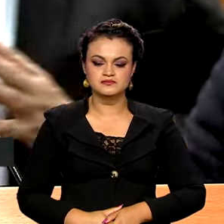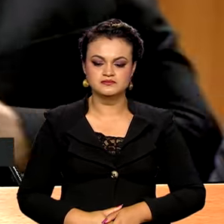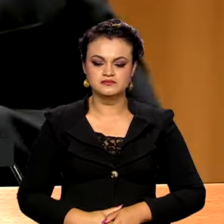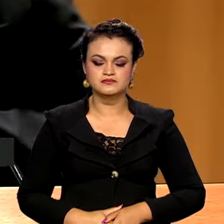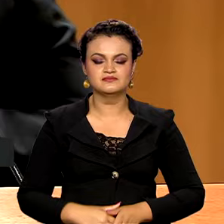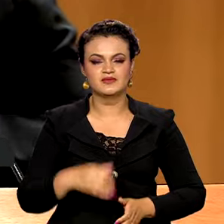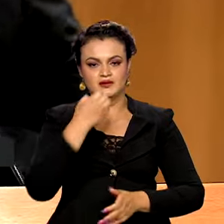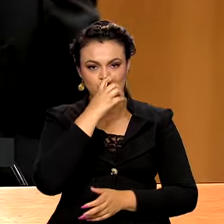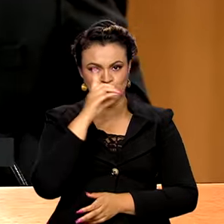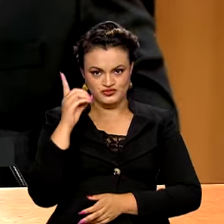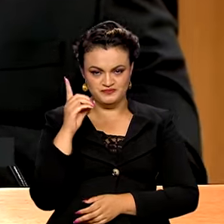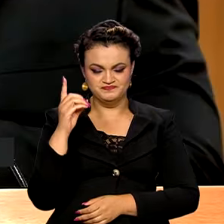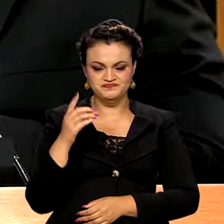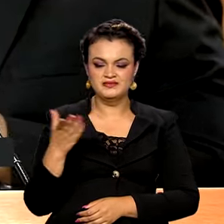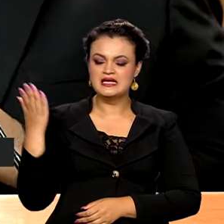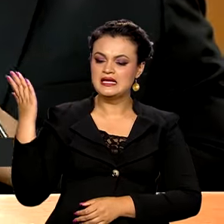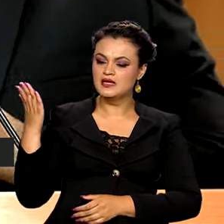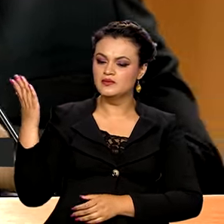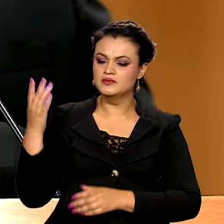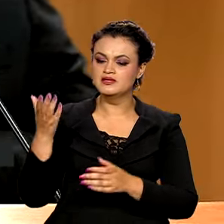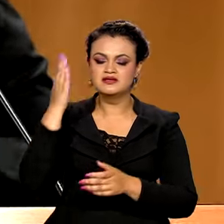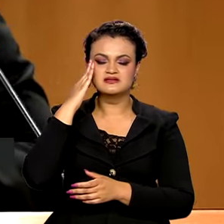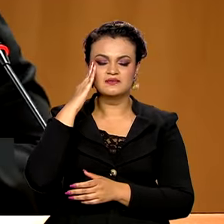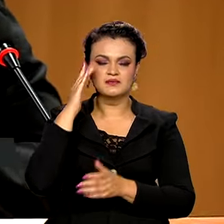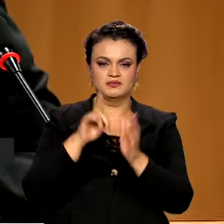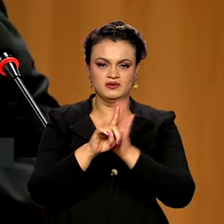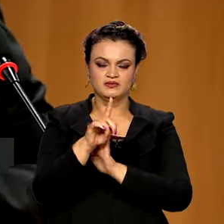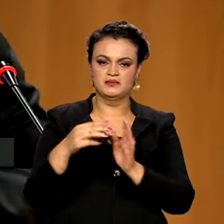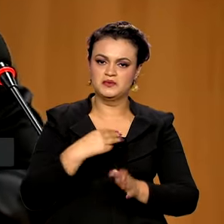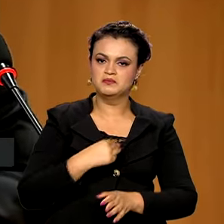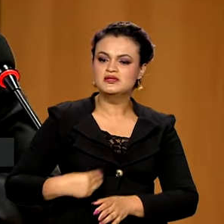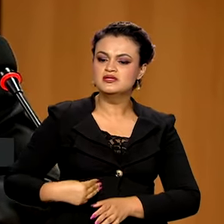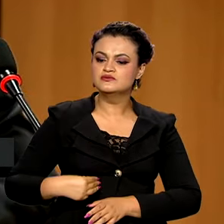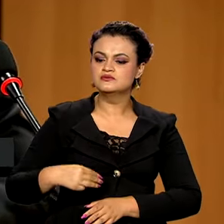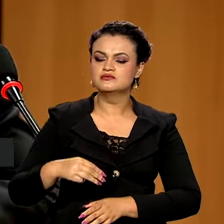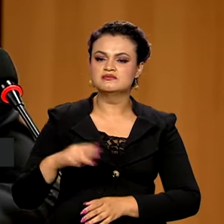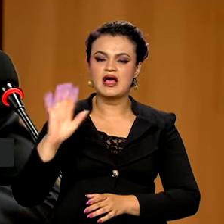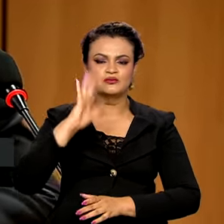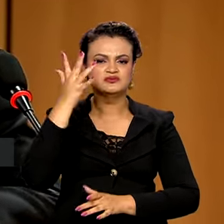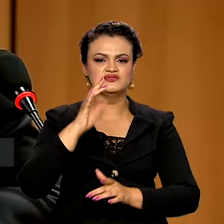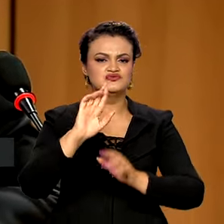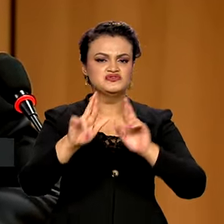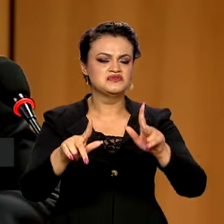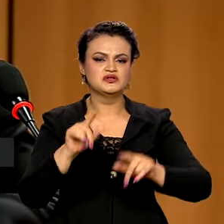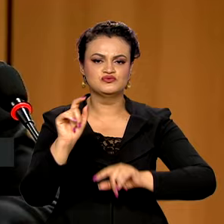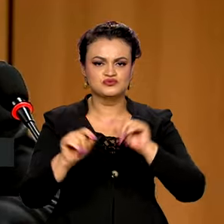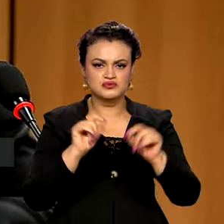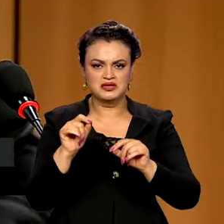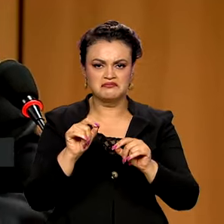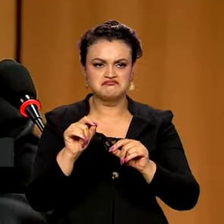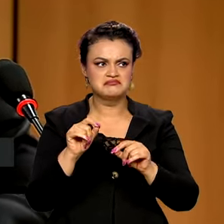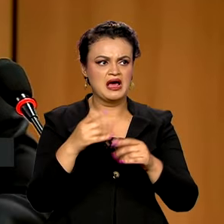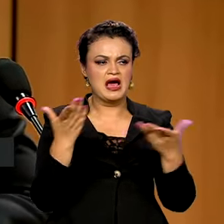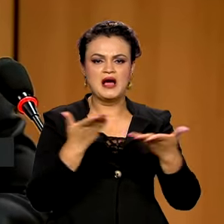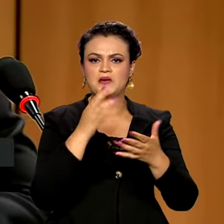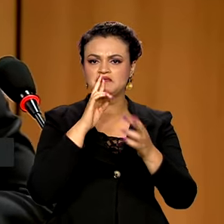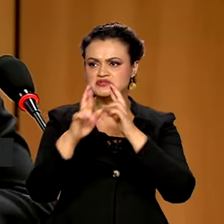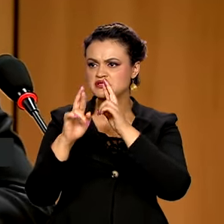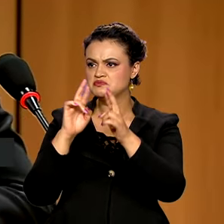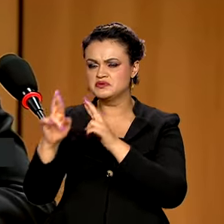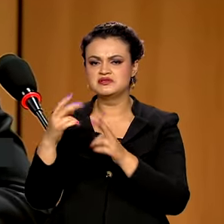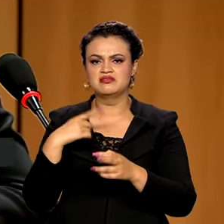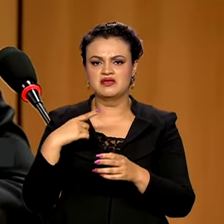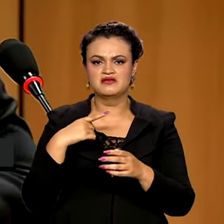Bom dia. Eu queria saber a opinião do ministro, o que é que houve de diferente para vocês chegarem nesses resultados de